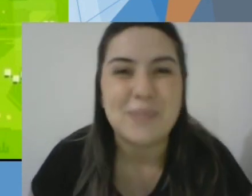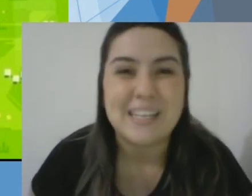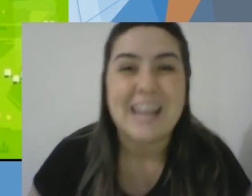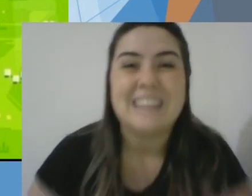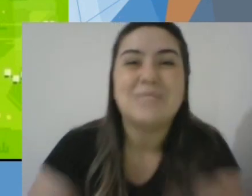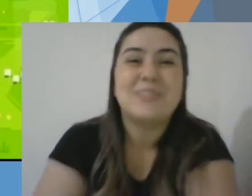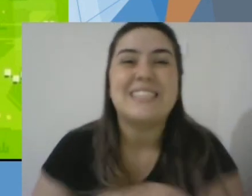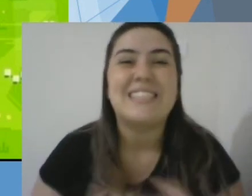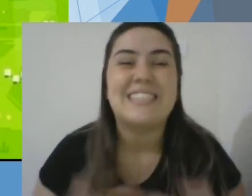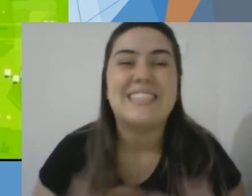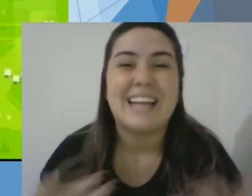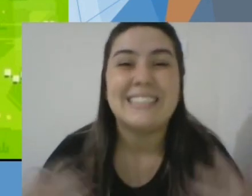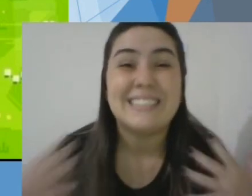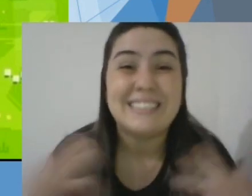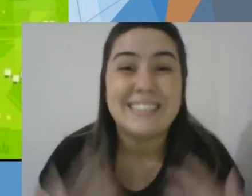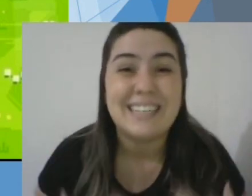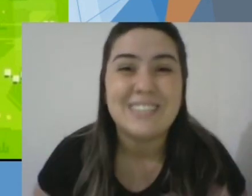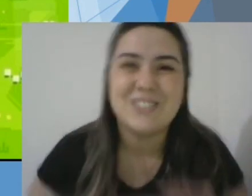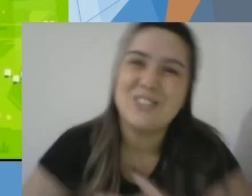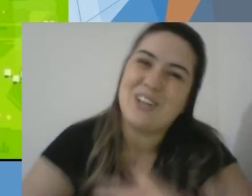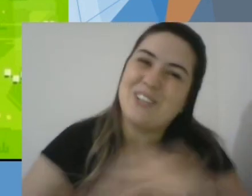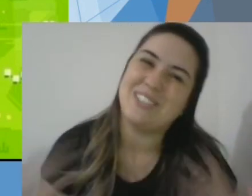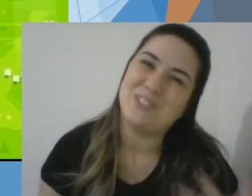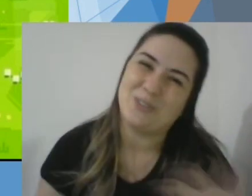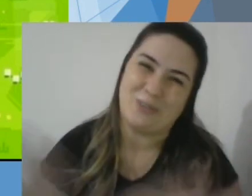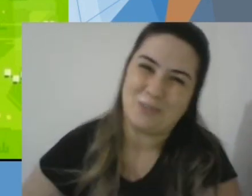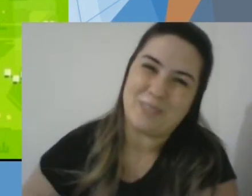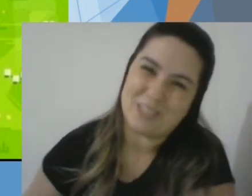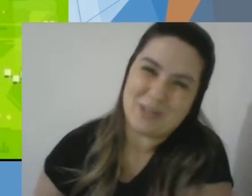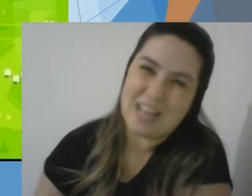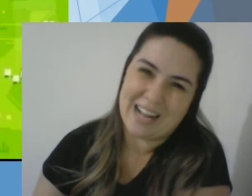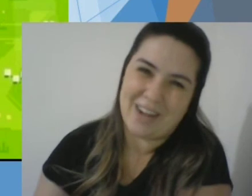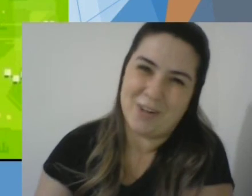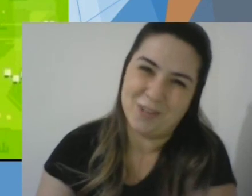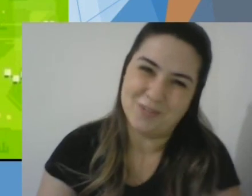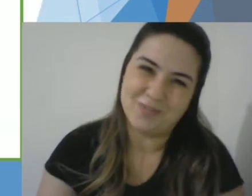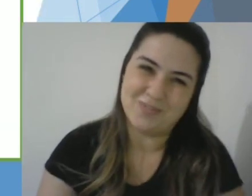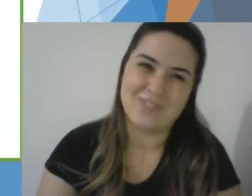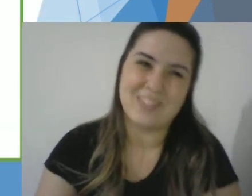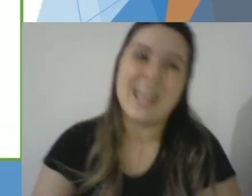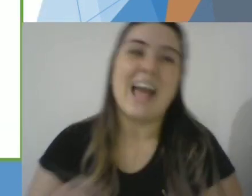Muito obrigada por se dedicarem tanto nos nossos estudos, pessoal!